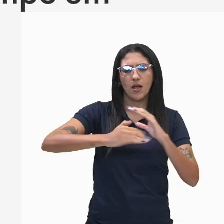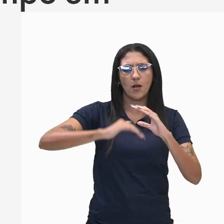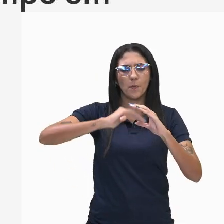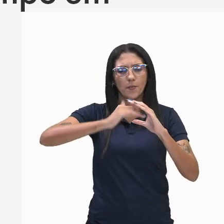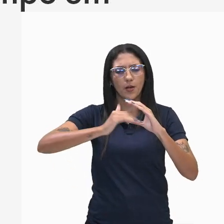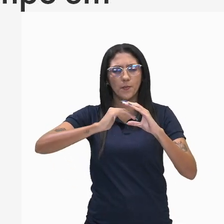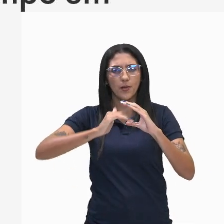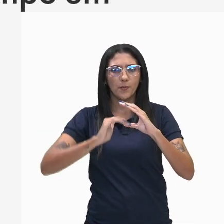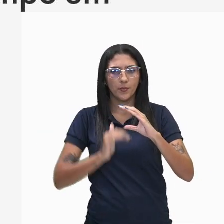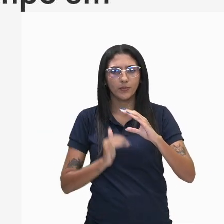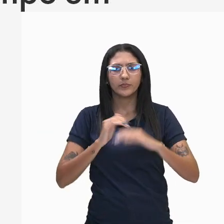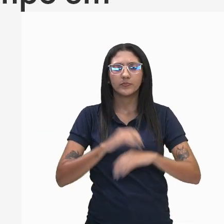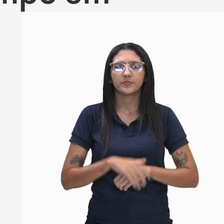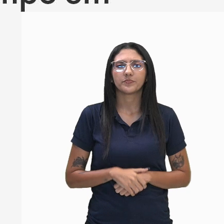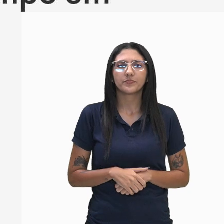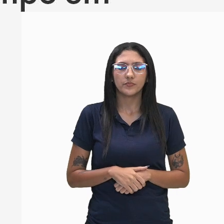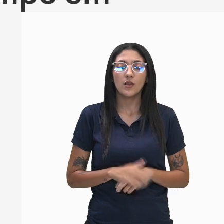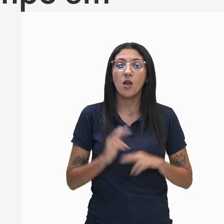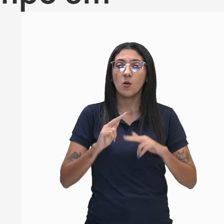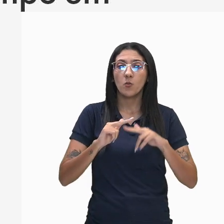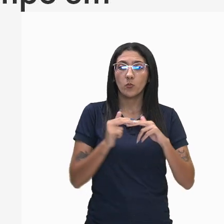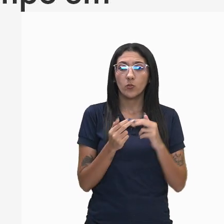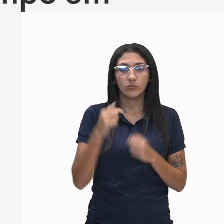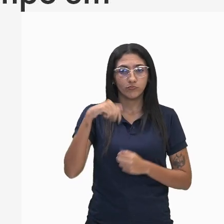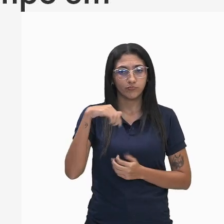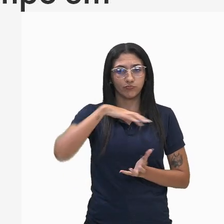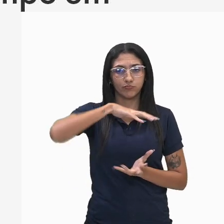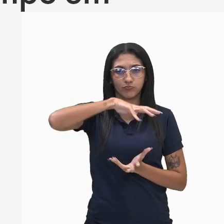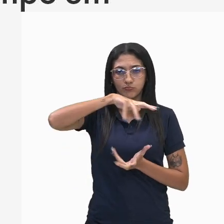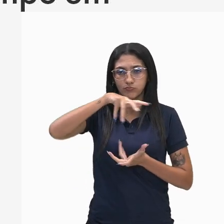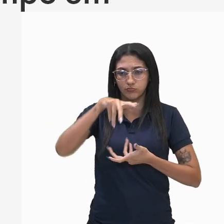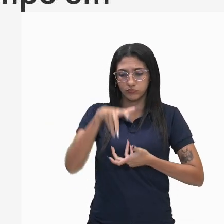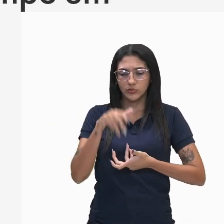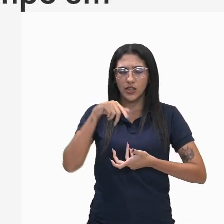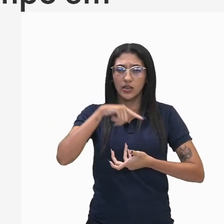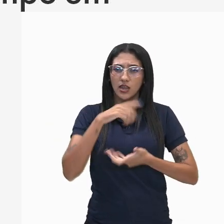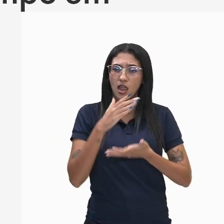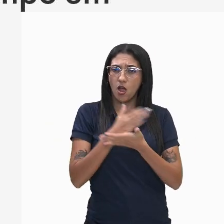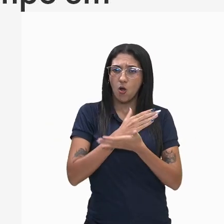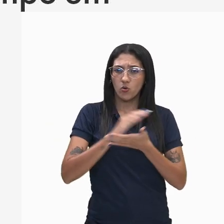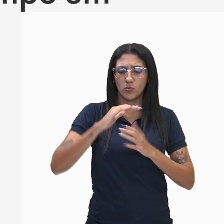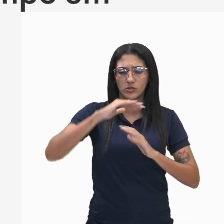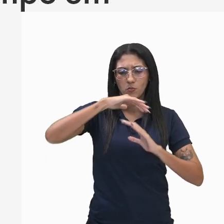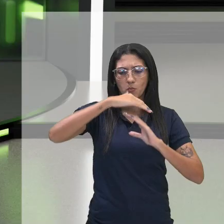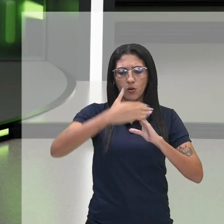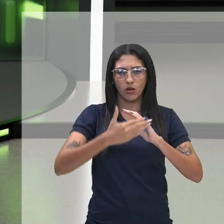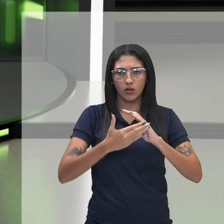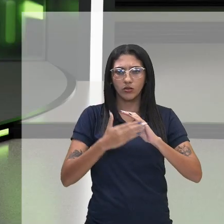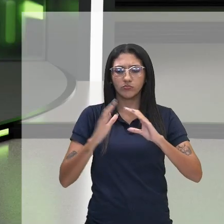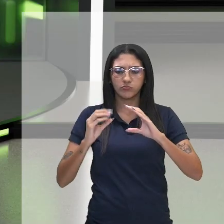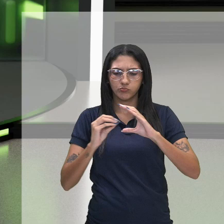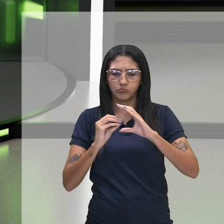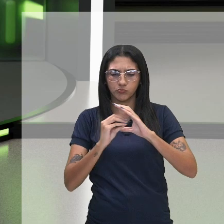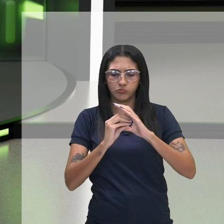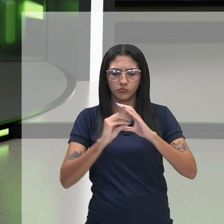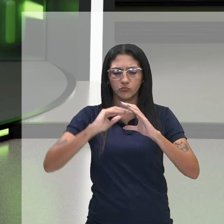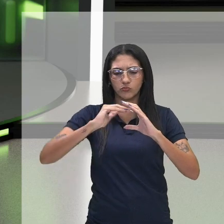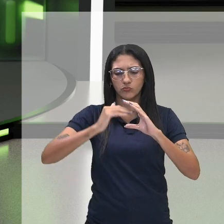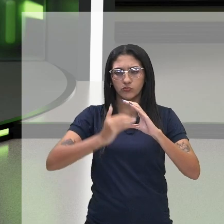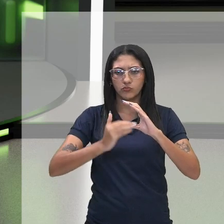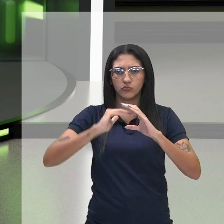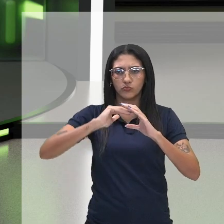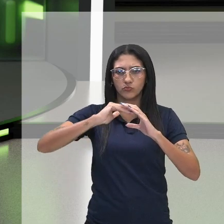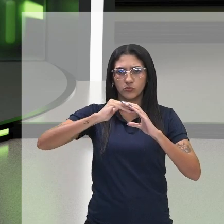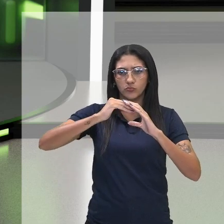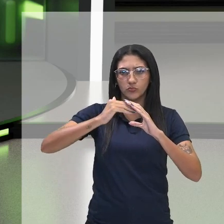né? Então, o nosso planeta Terra, ele apresenta algumas camadas, né? Tem o núcleo interno, o núcleo